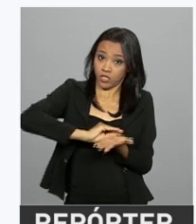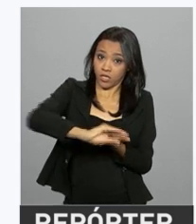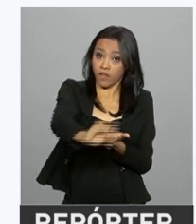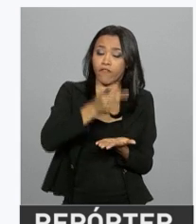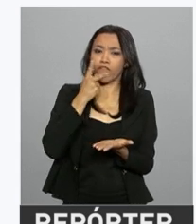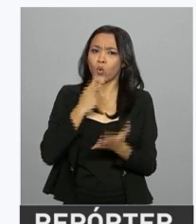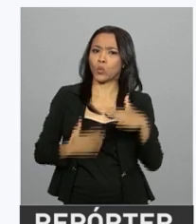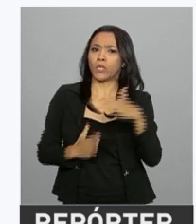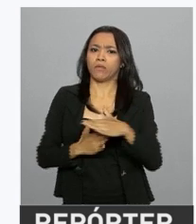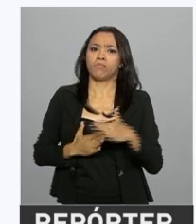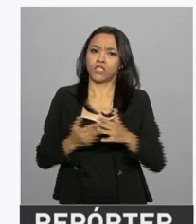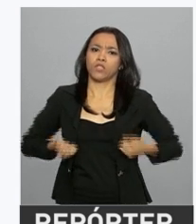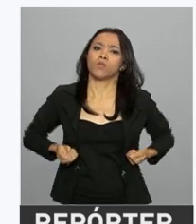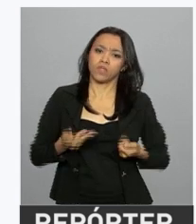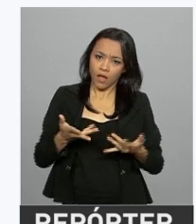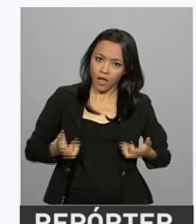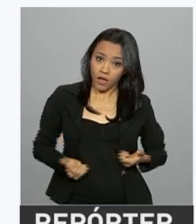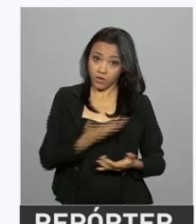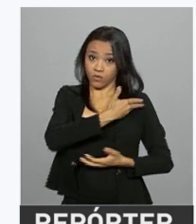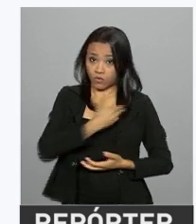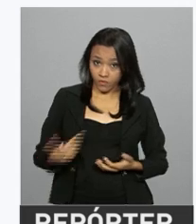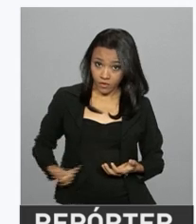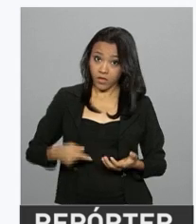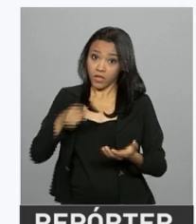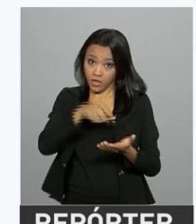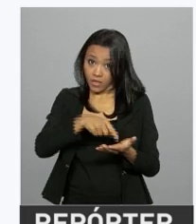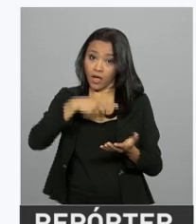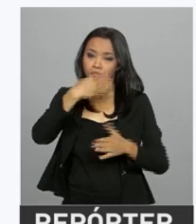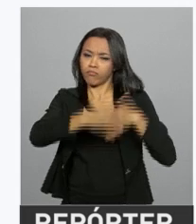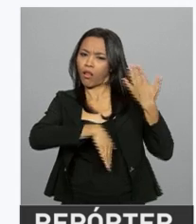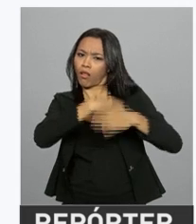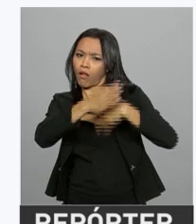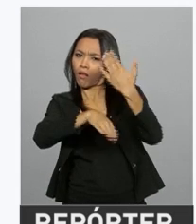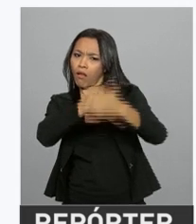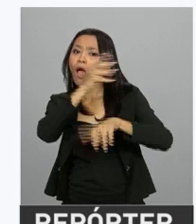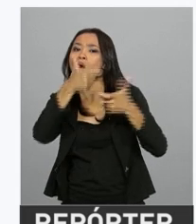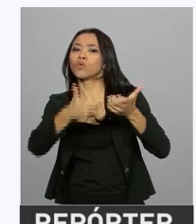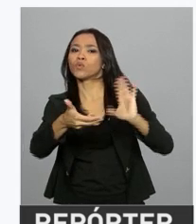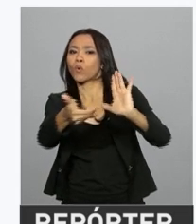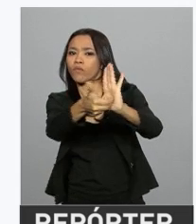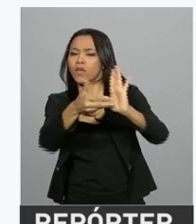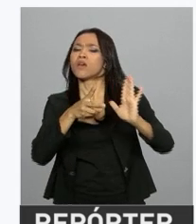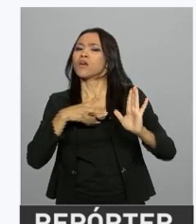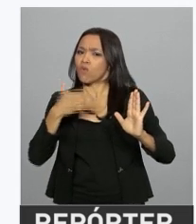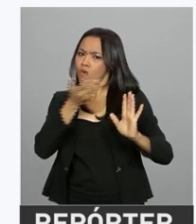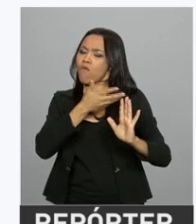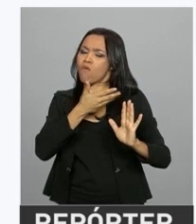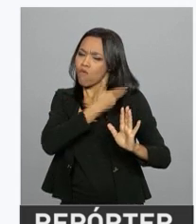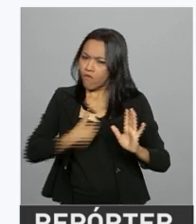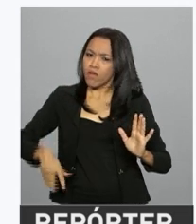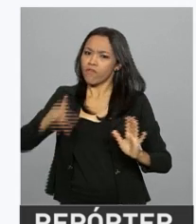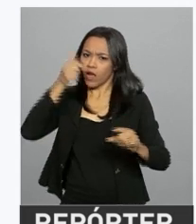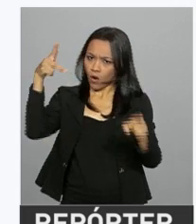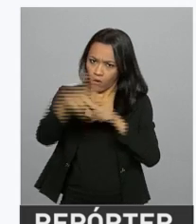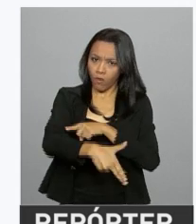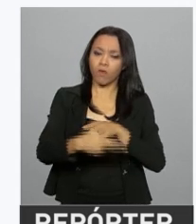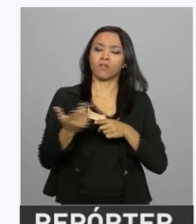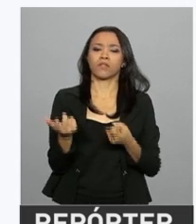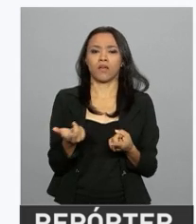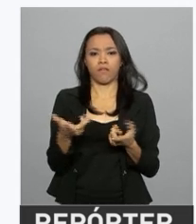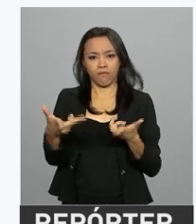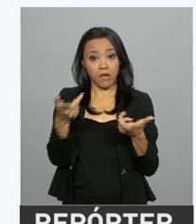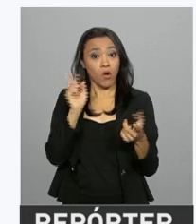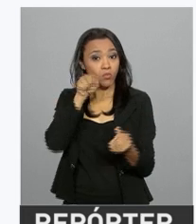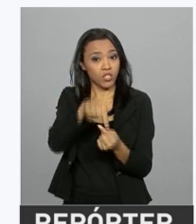teto para os gastos públicos que tramita no Congresso Nacional ele afirmou que o governo vai cortar gastos em outras áreas para investir